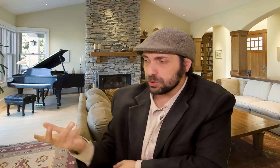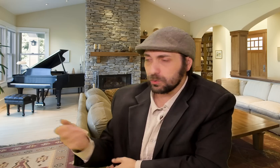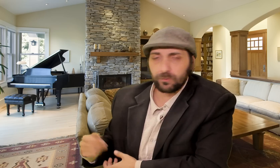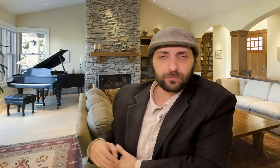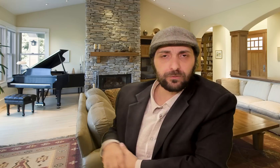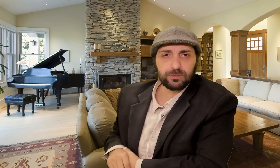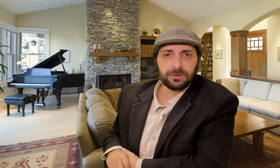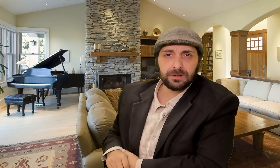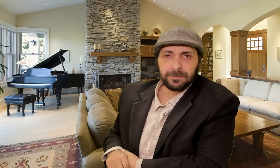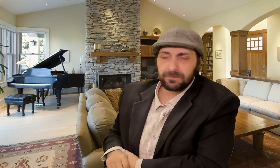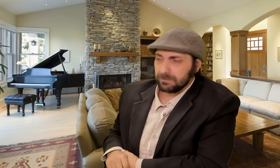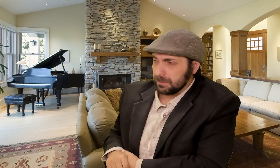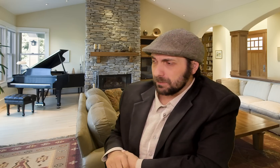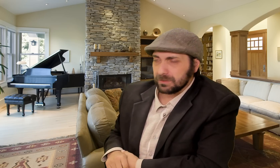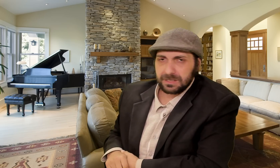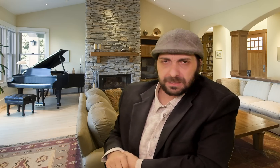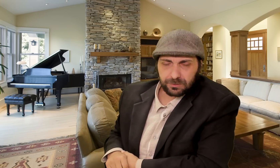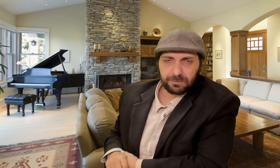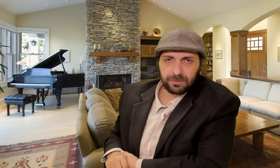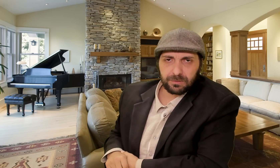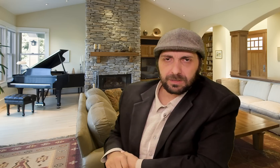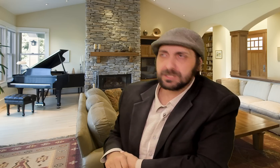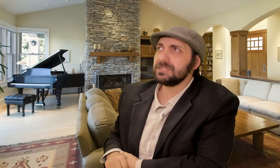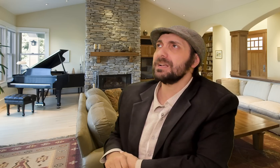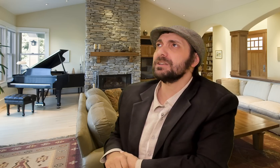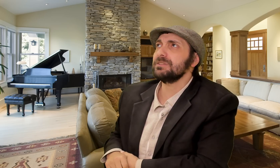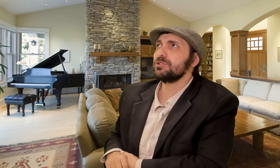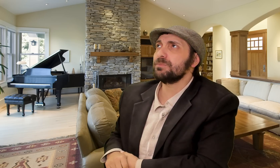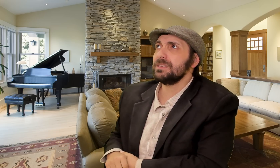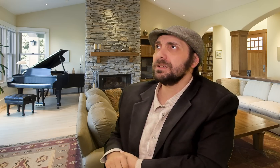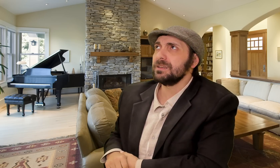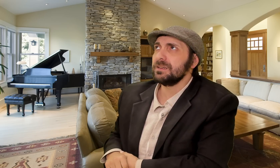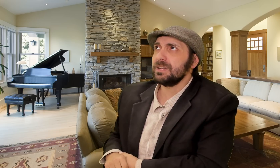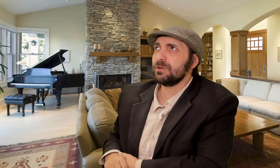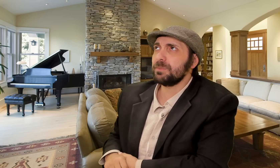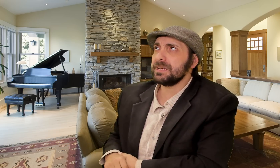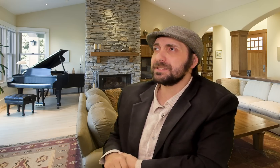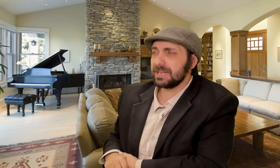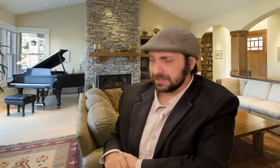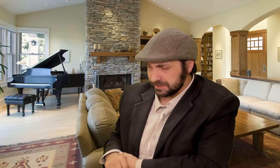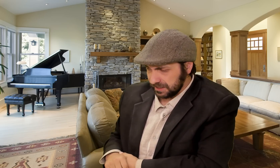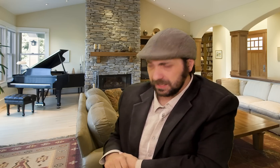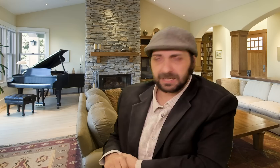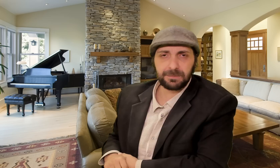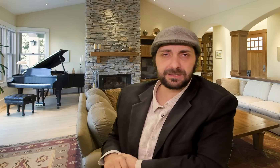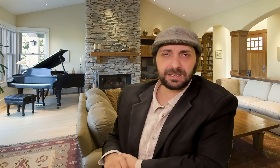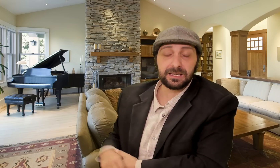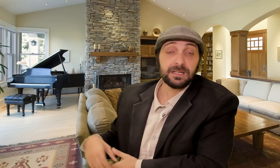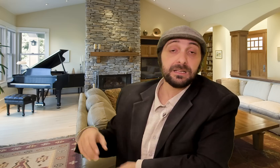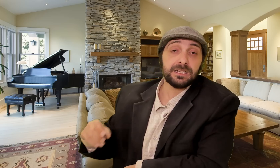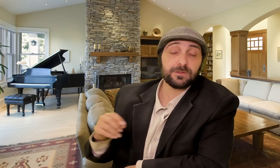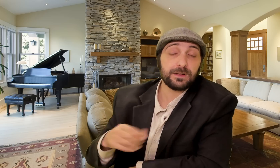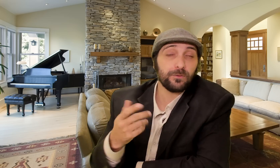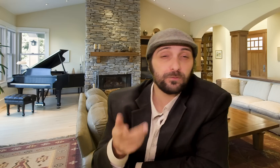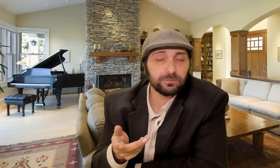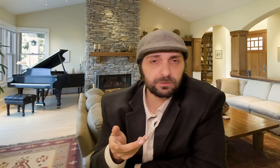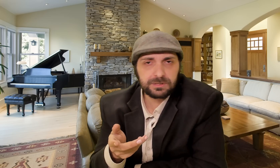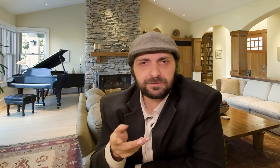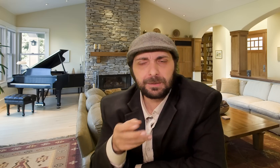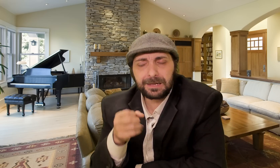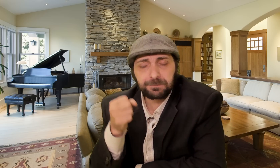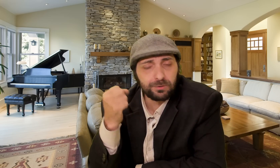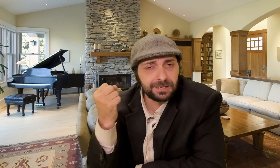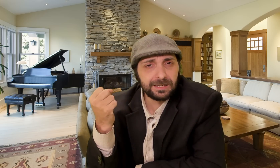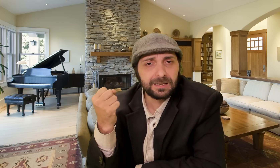constitui um fundo meu irmão Isso é muito bom se a gasolina subir ele compensa se ela descer ele mantém isso faz um fundo